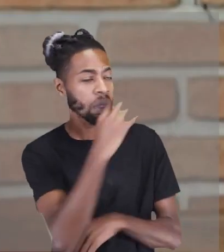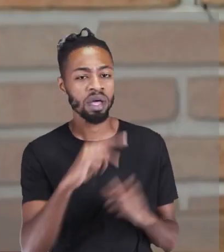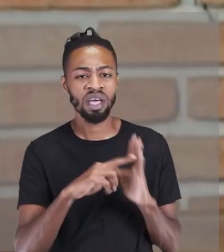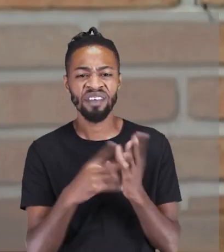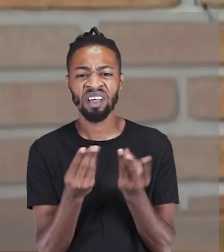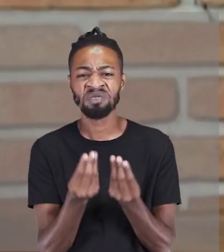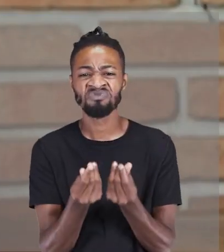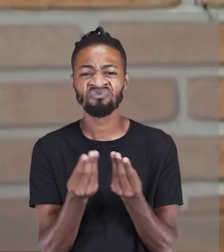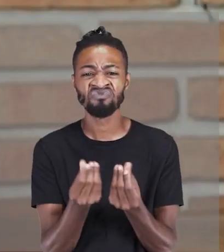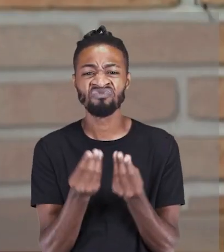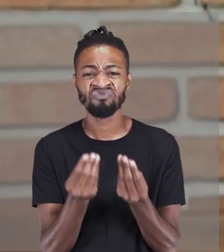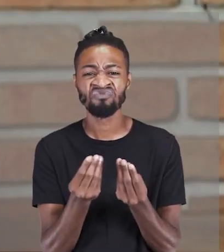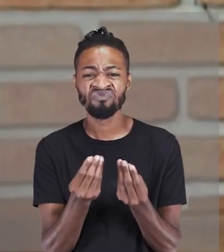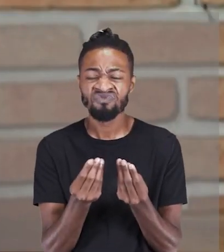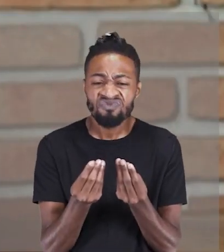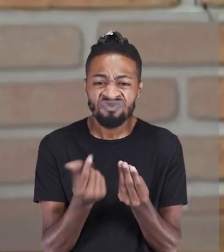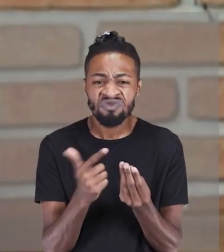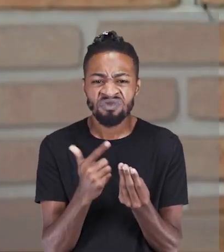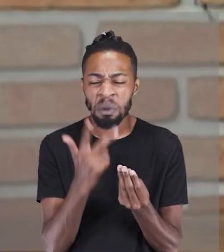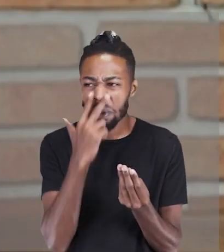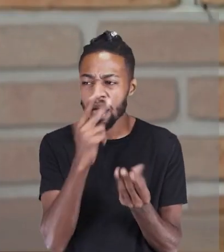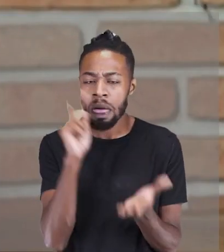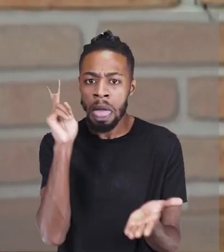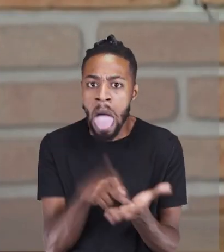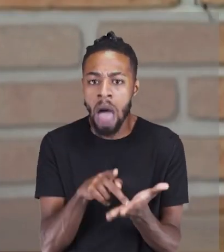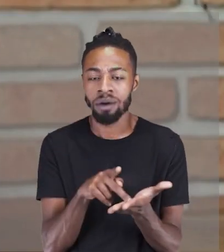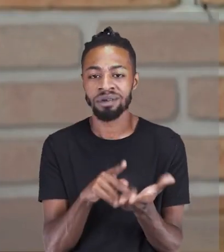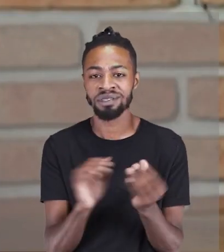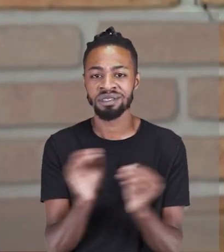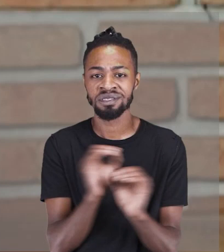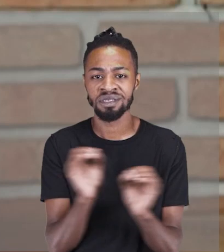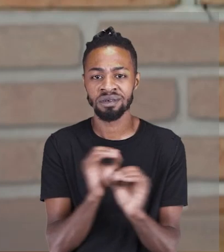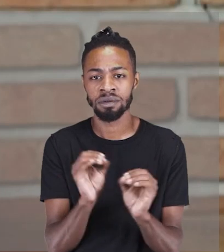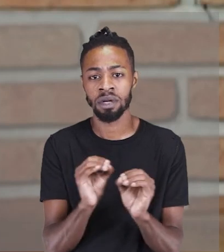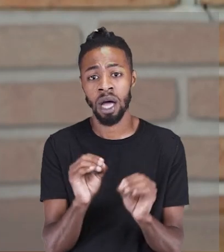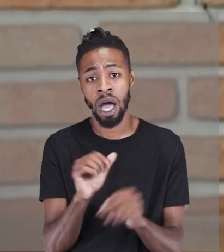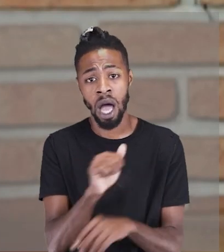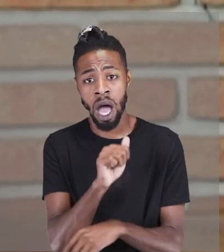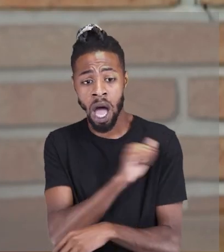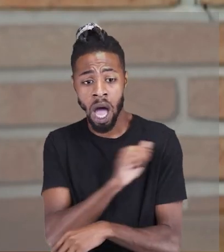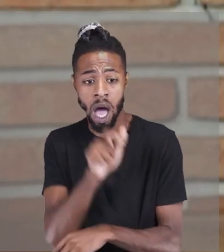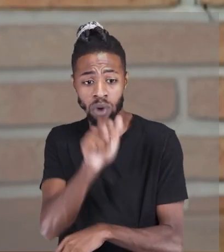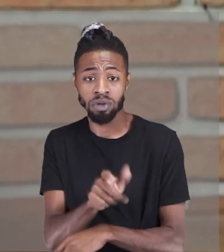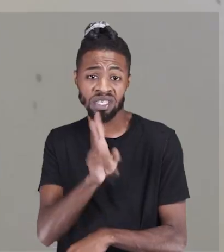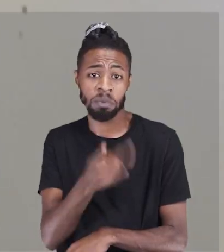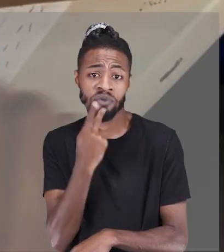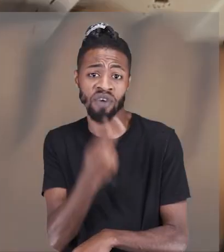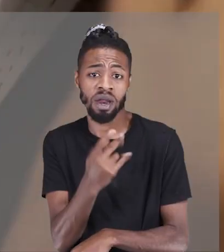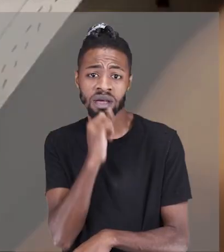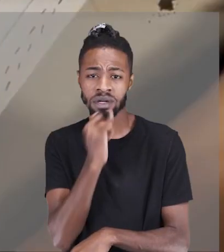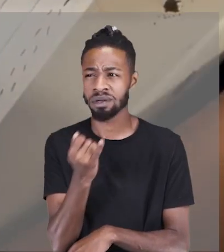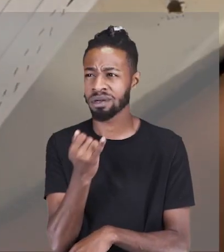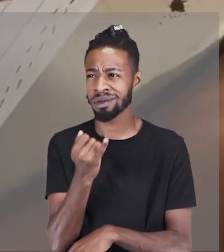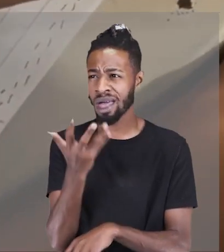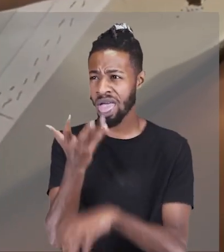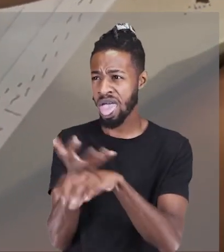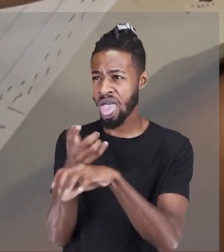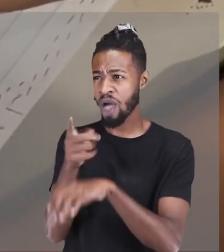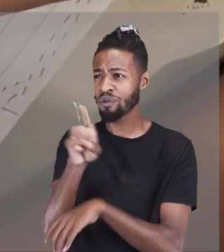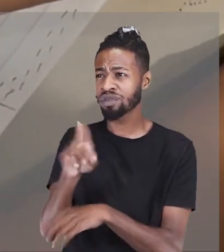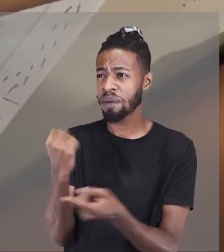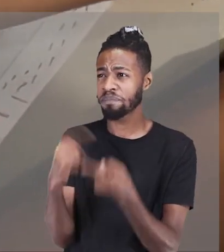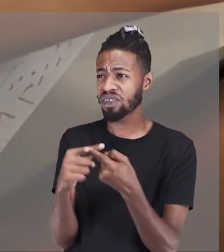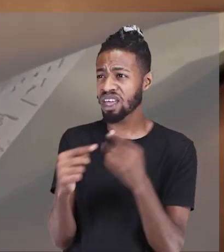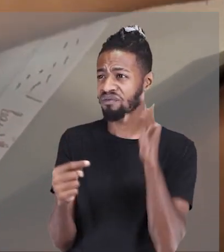mas é artificial. É muito recorrente a fala dos estudantes dizendo que eu não vou usar isso para nada na vida.